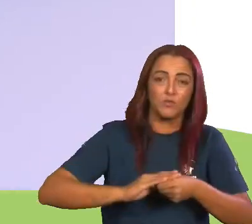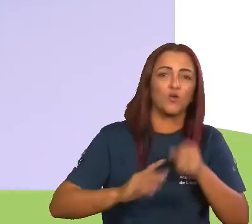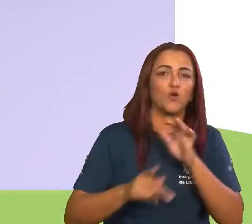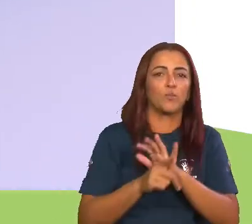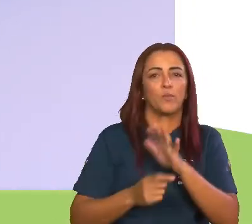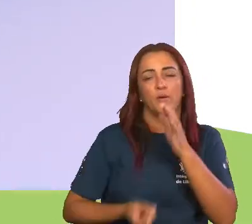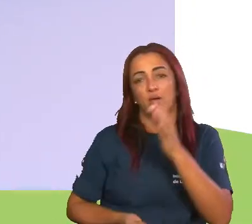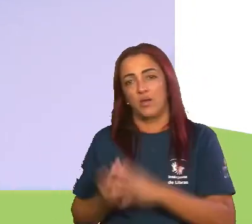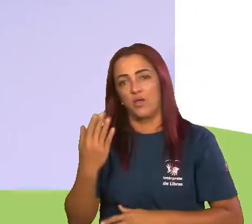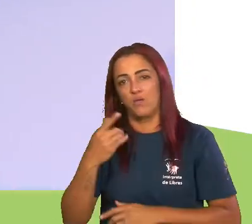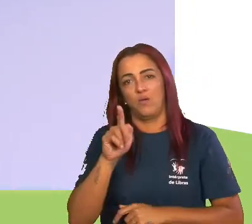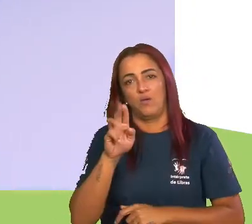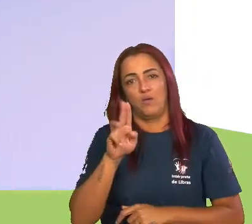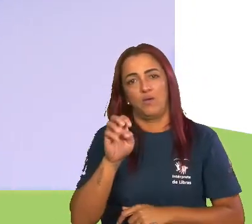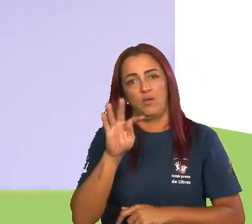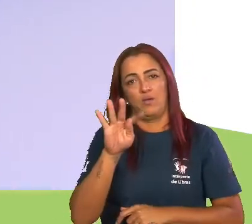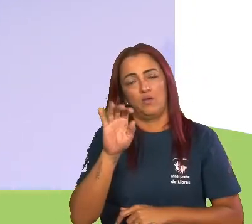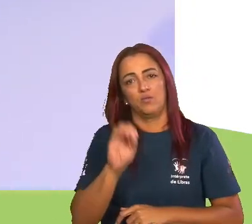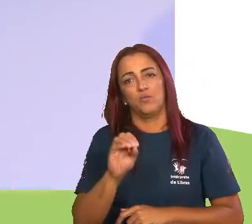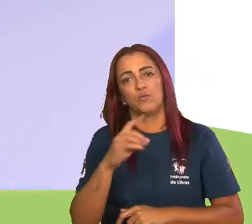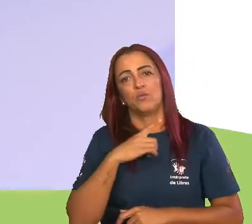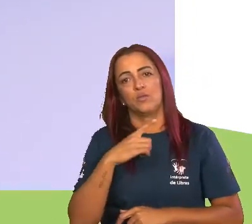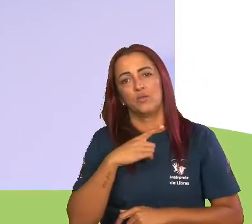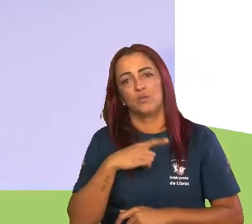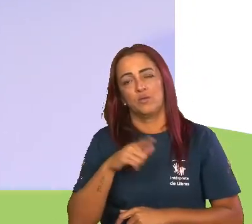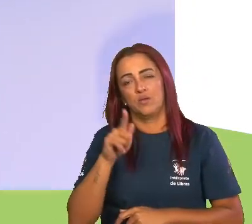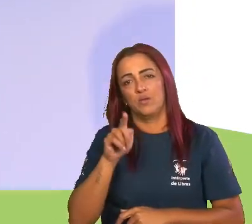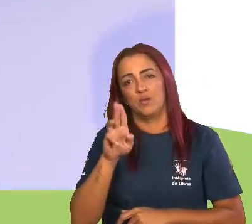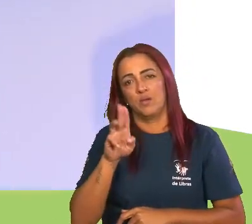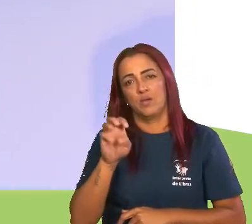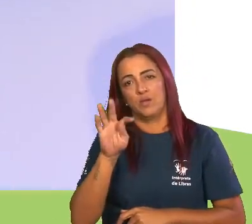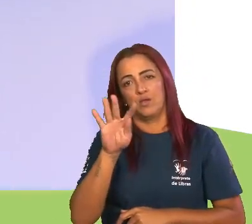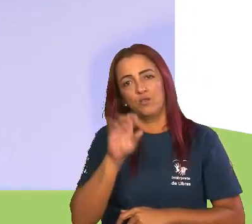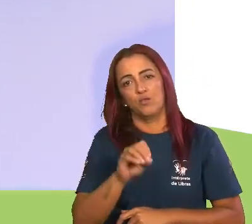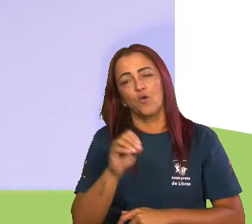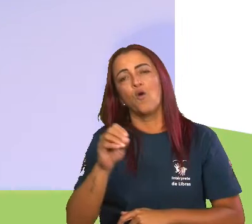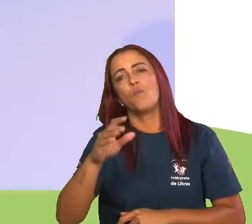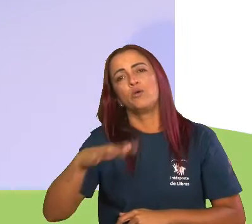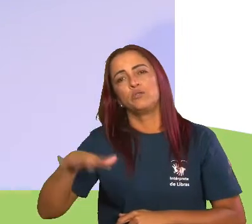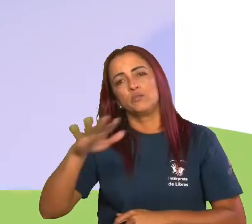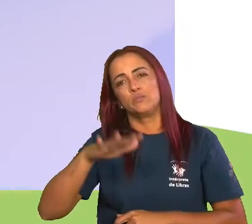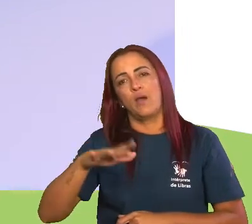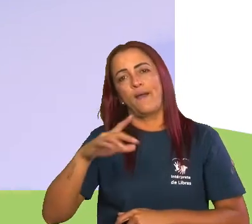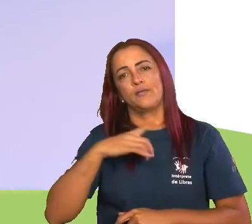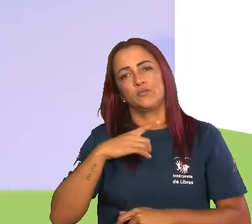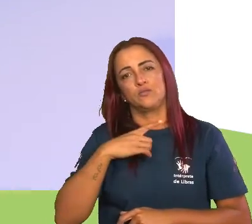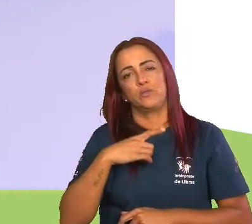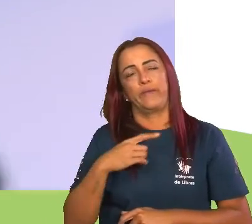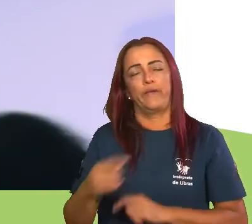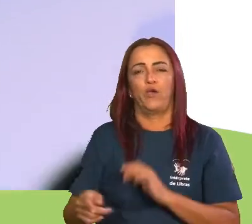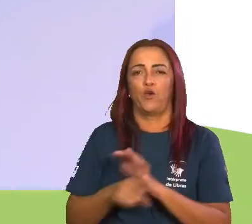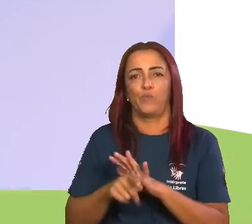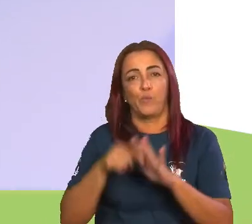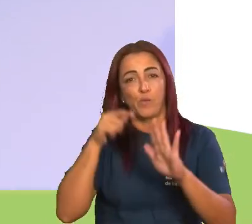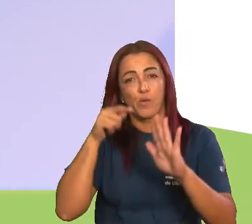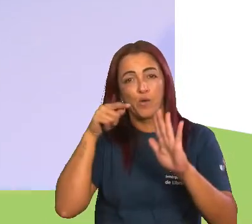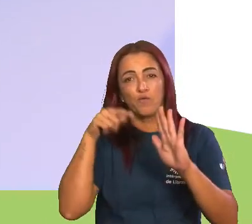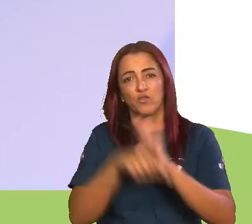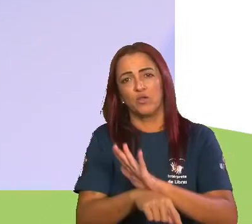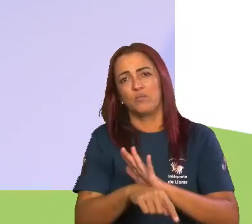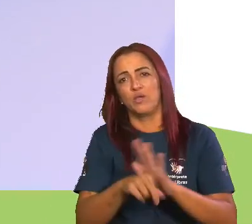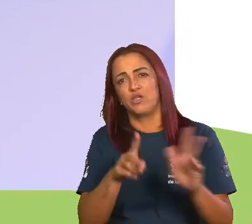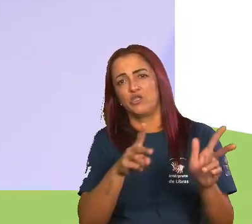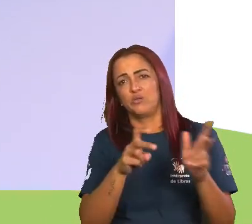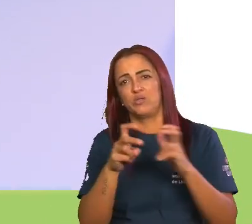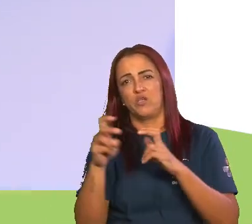Ghetto Square, né? Como o Gueto de Mila, como um espaço, né? que é profundamente